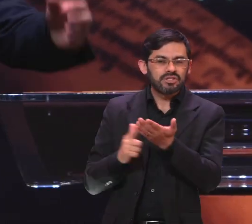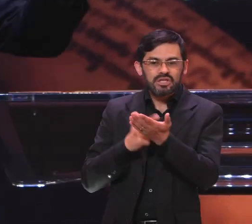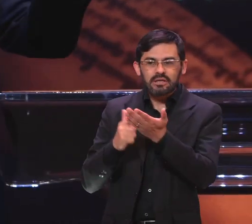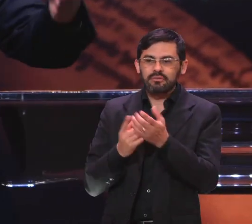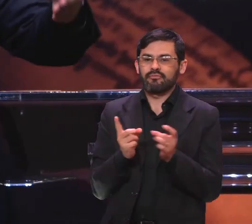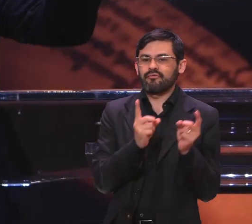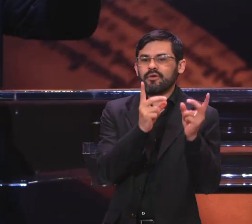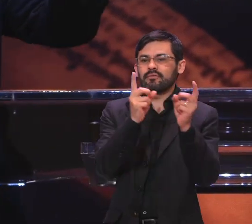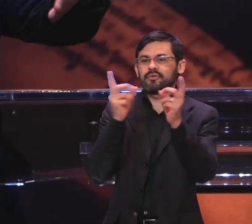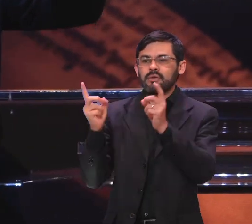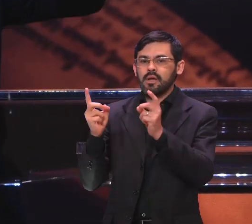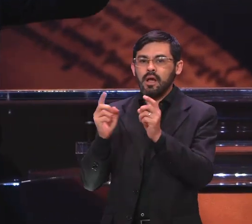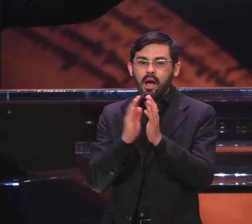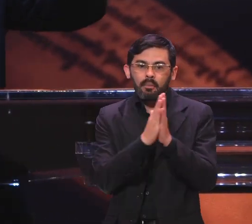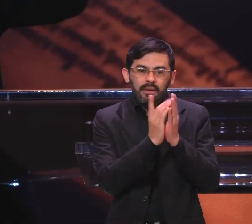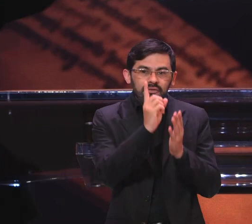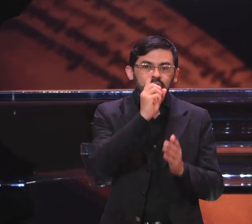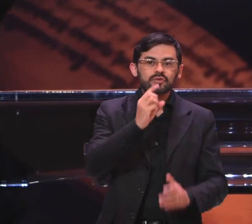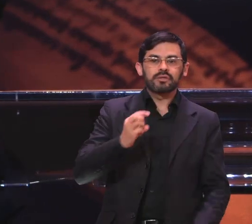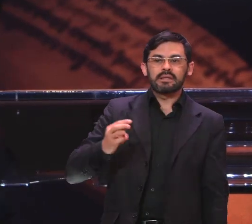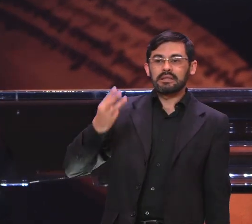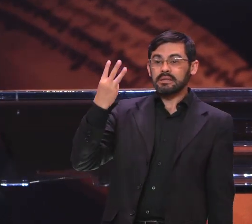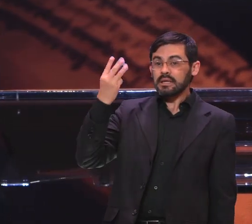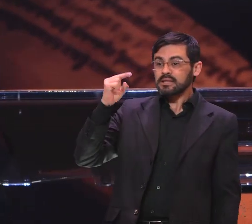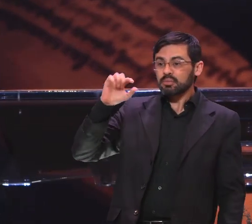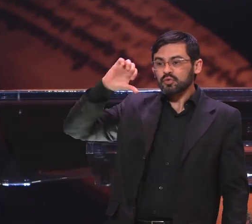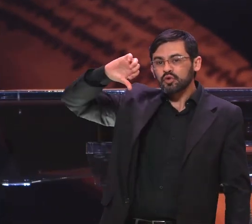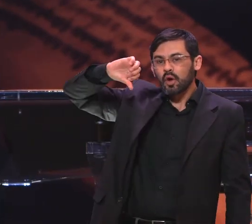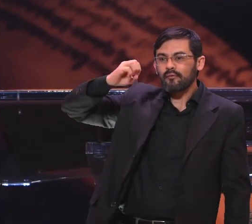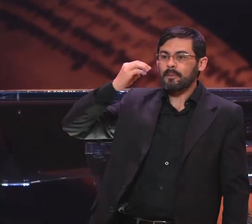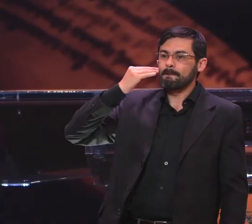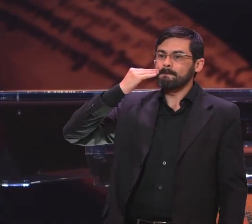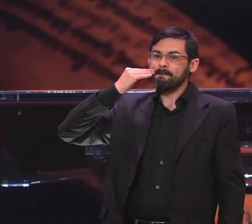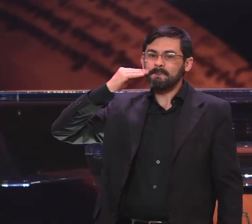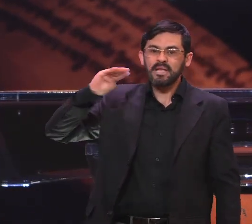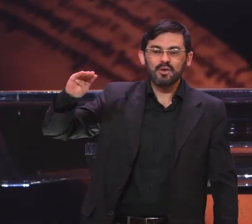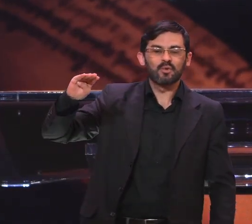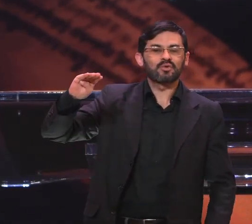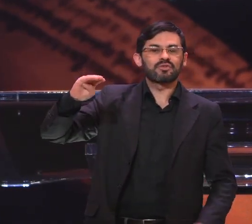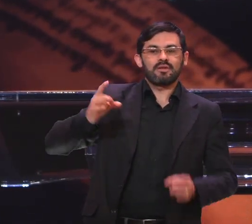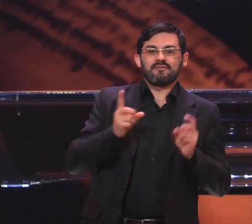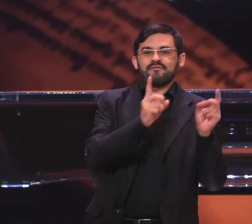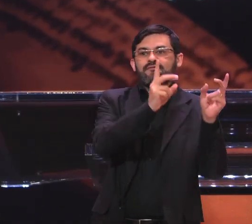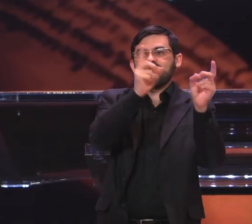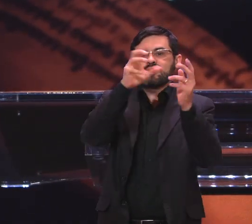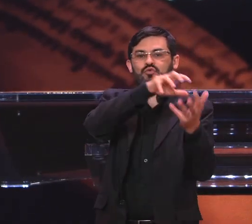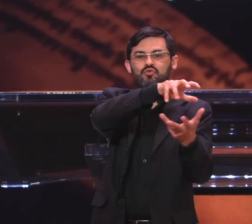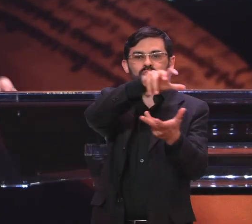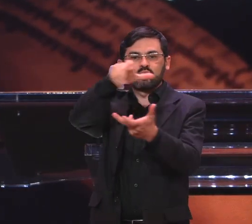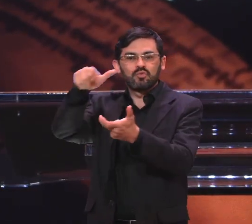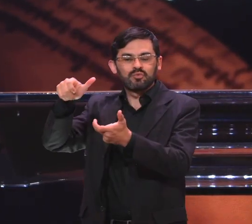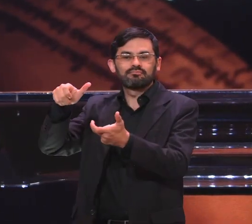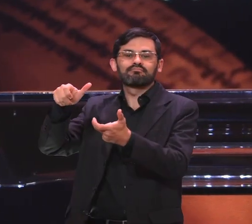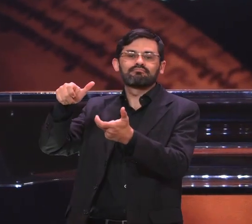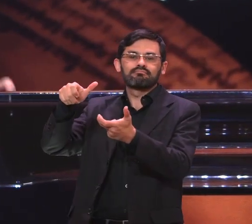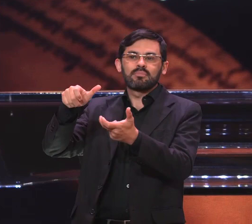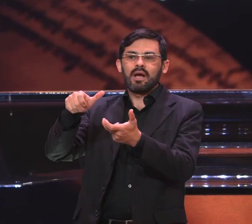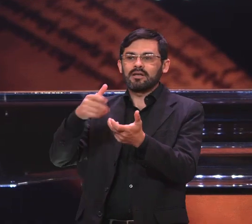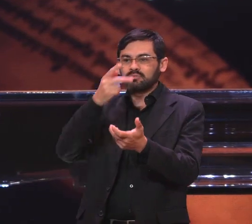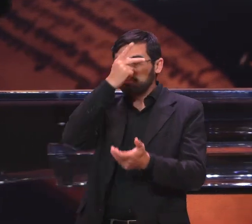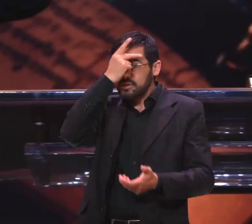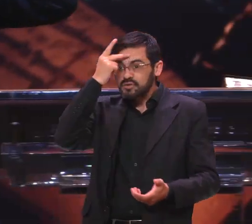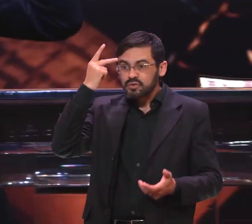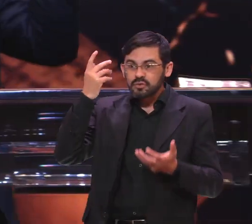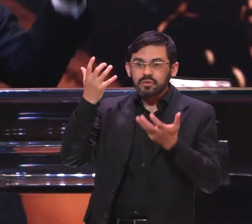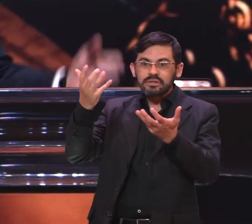Bíblia, 3,9 bilhões de exemplares, é a palavra viva de Deus. As